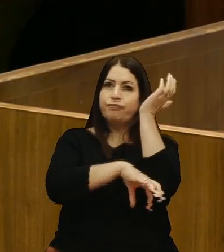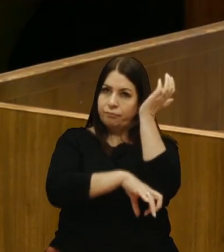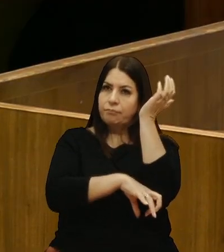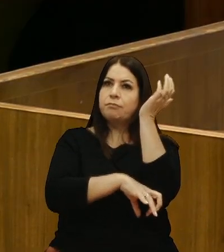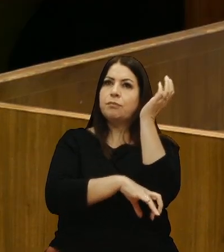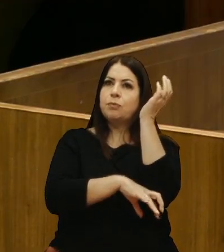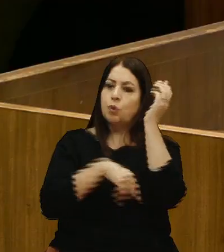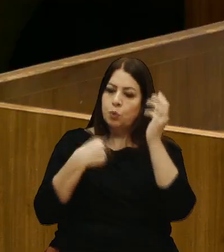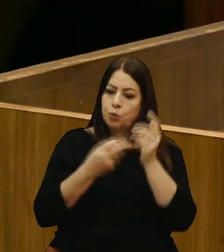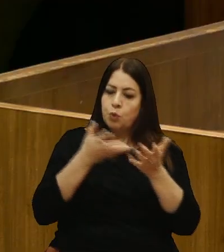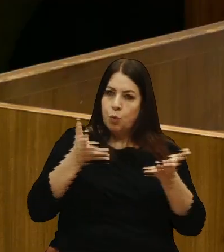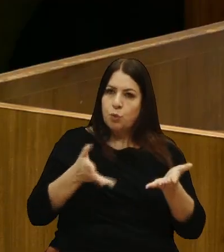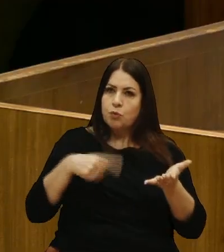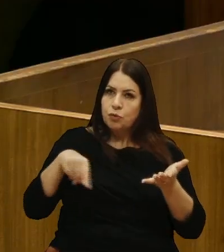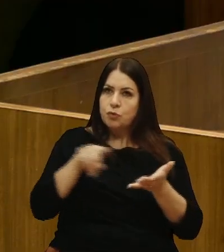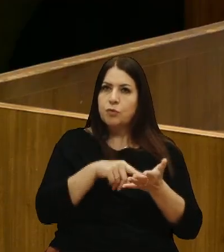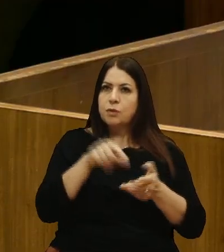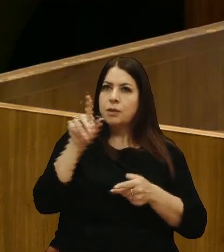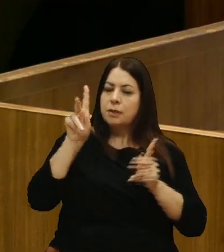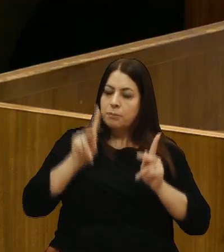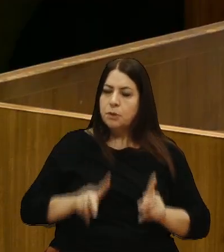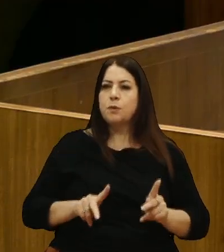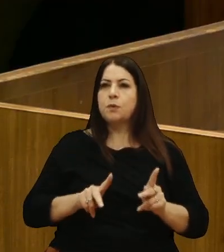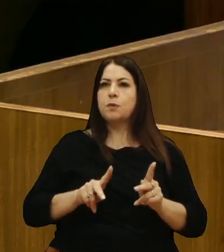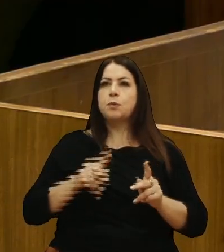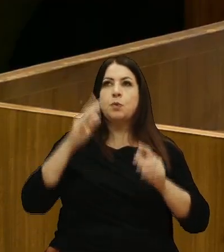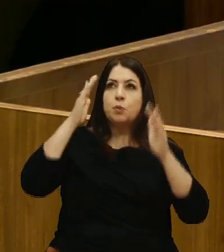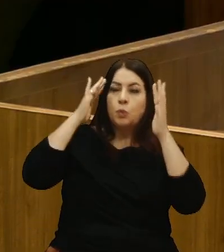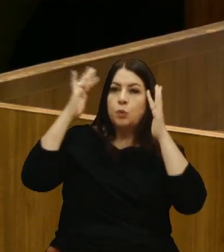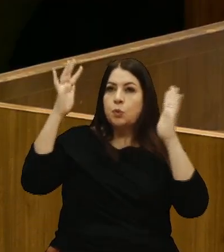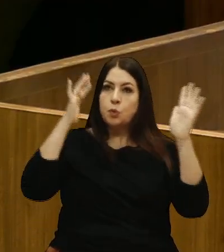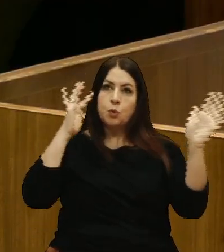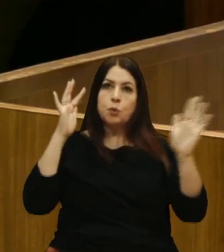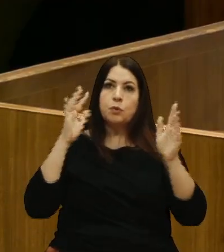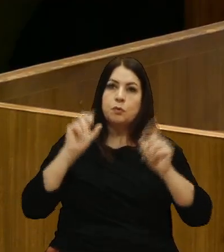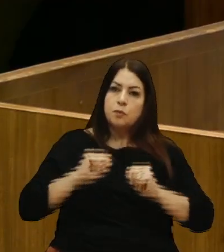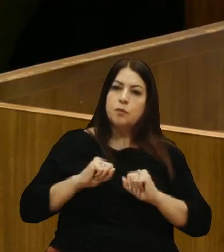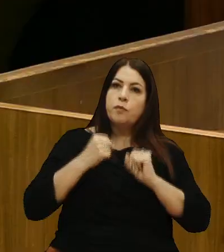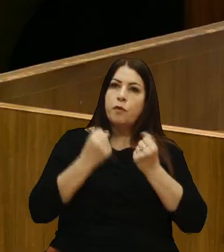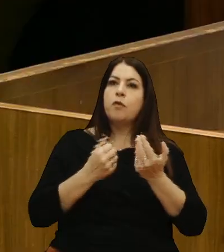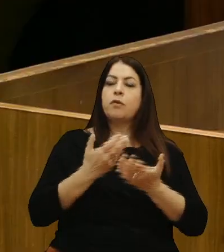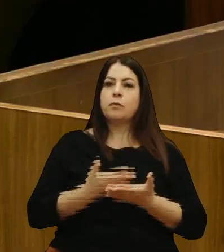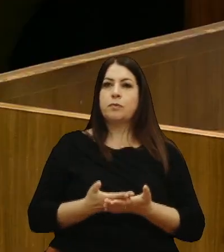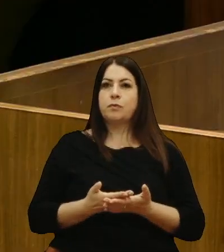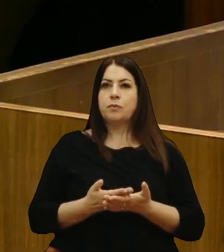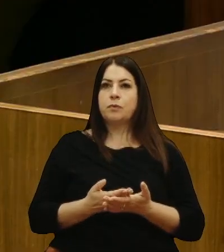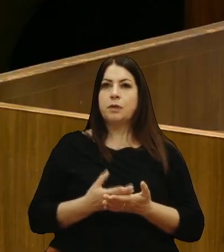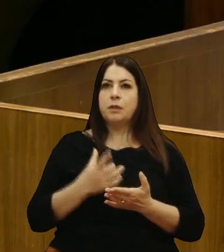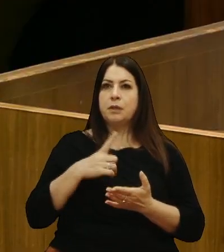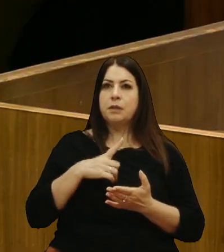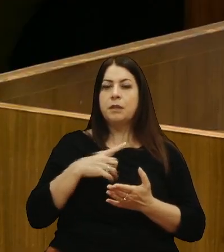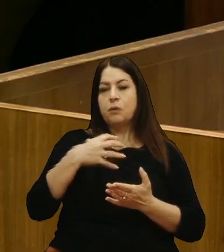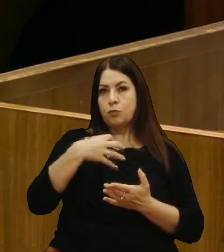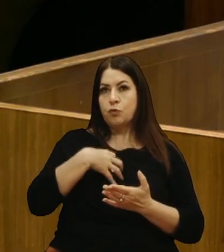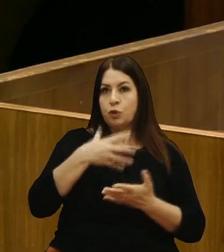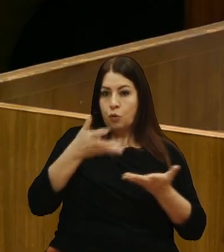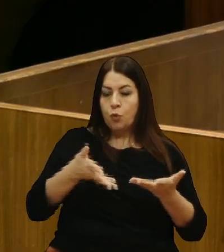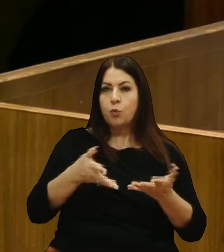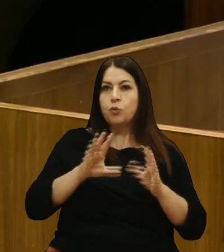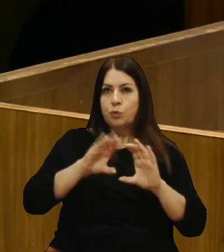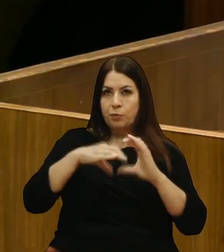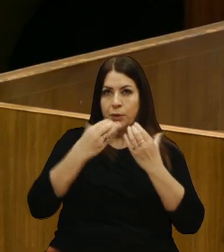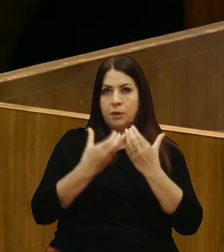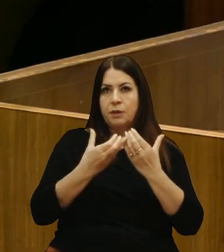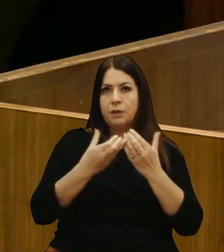o que somos hoje, as pessoas, os sonhos e os esforços que deram forma a esta